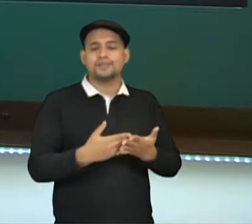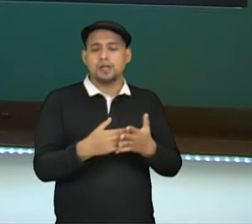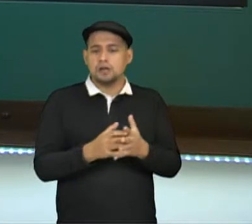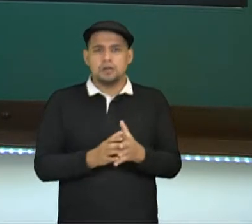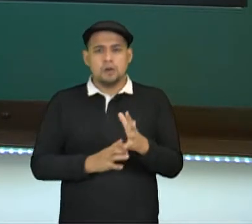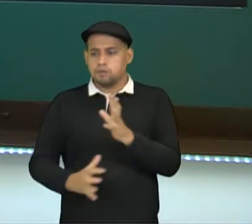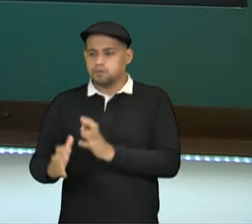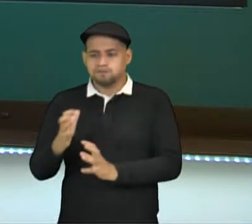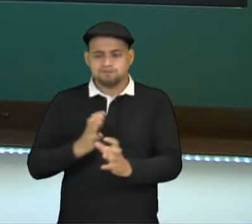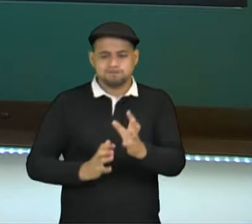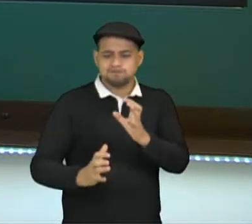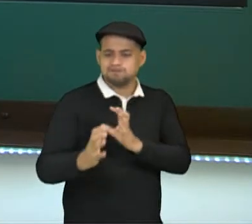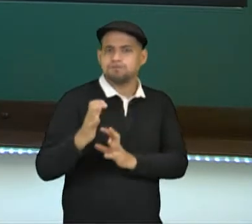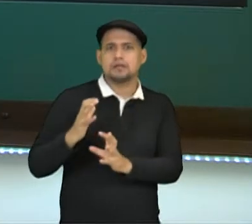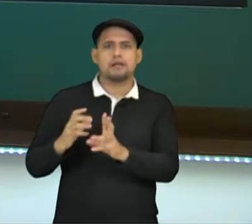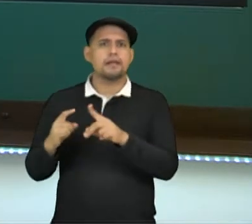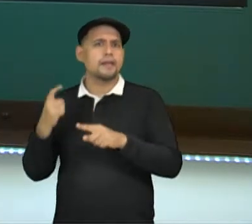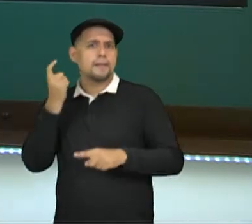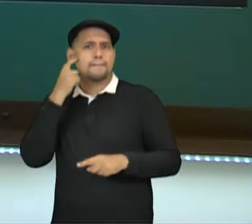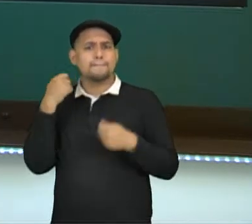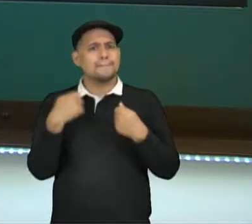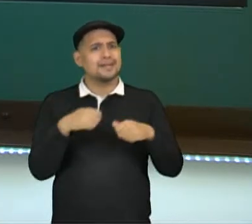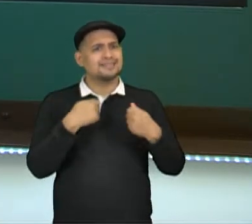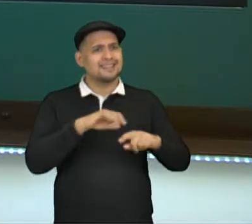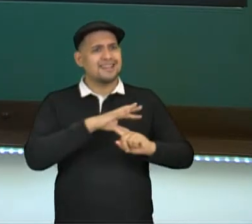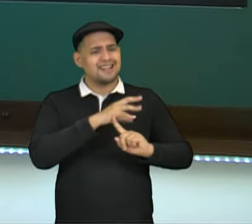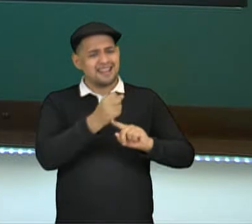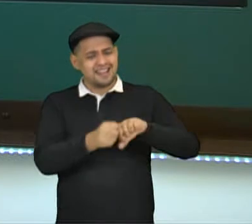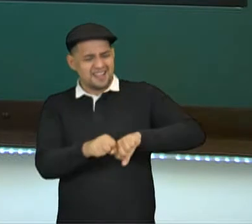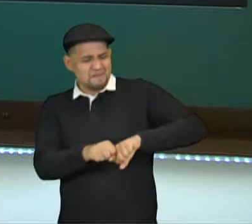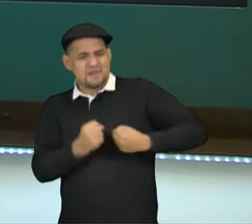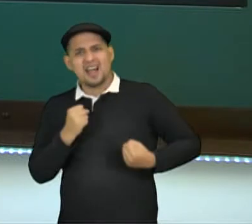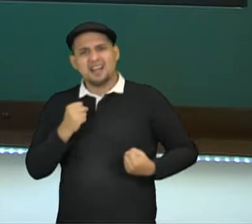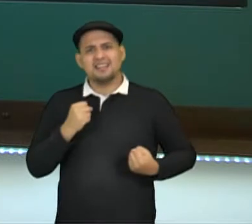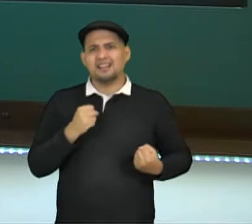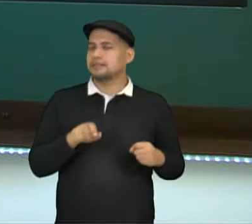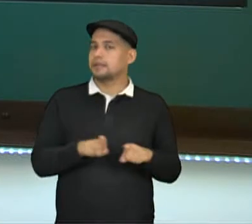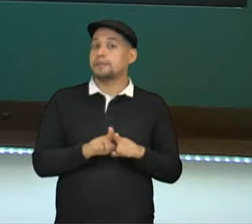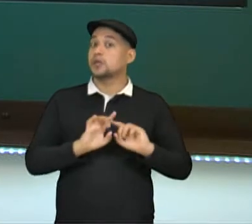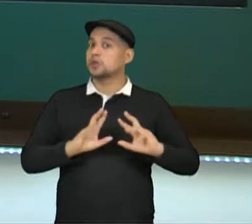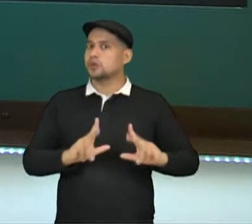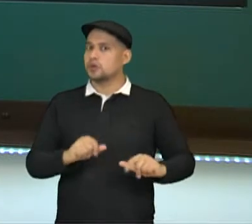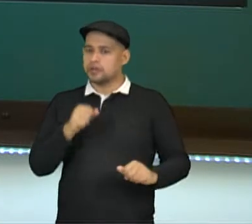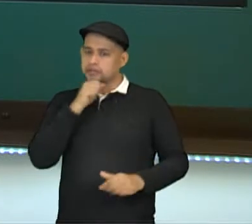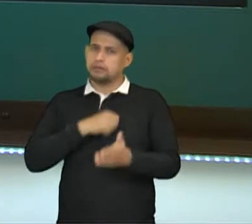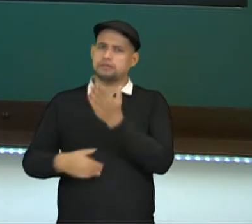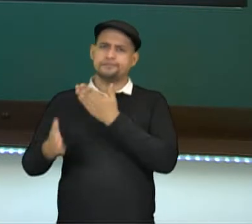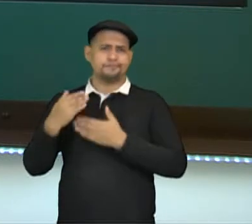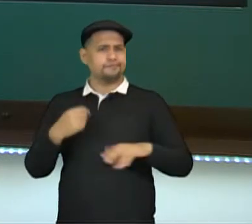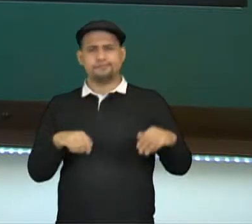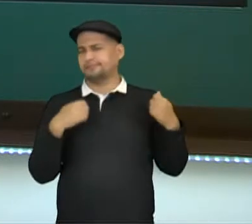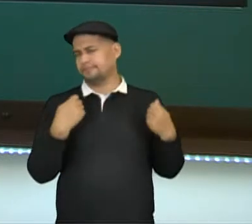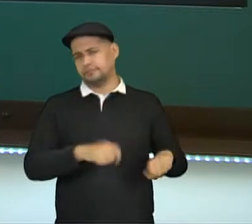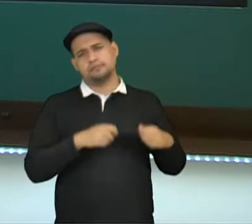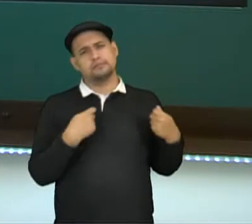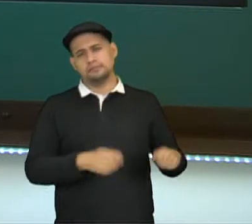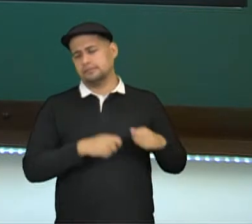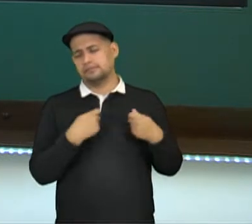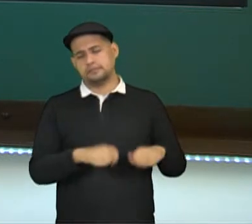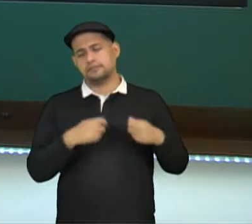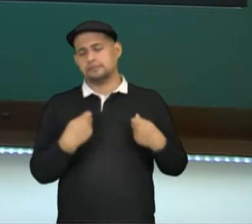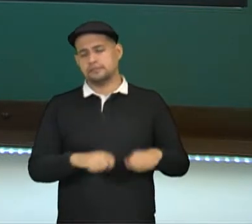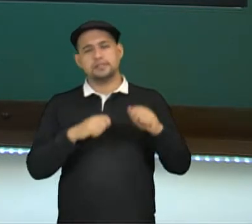eles acham que a arte tem que ser quebrada antiga, que aquilo que é antigo não precisa